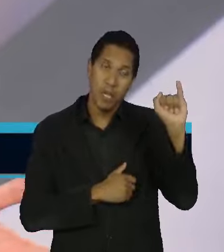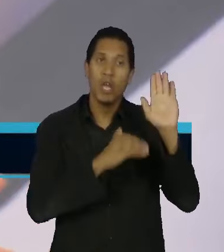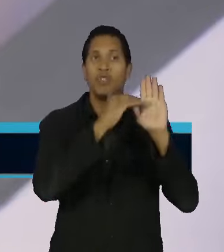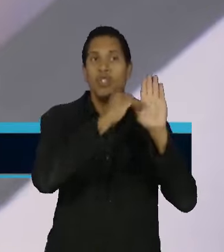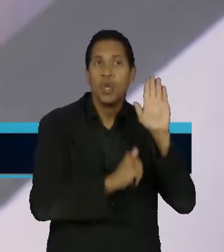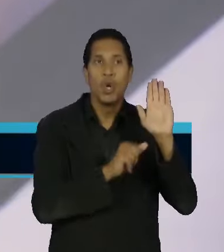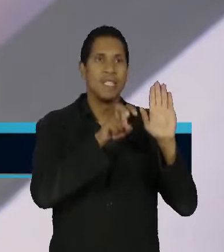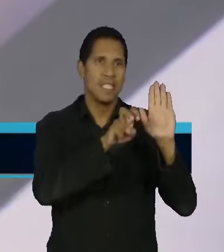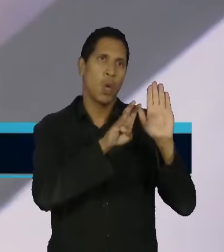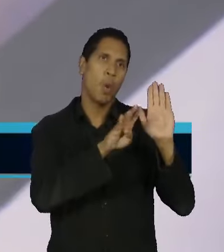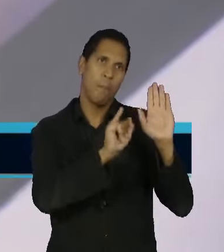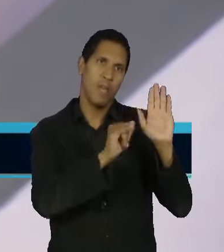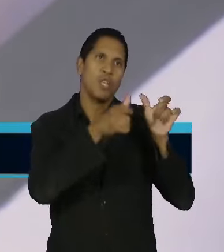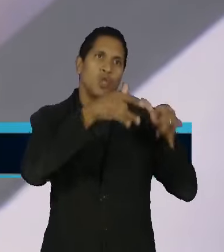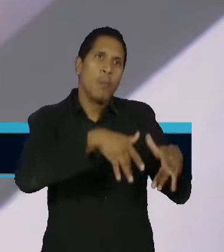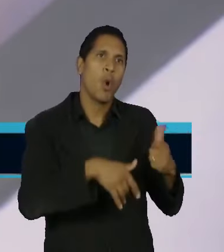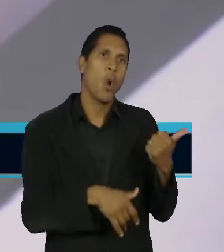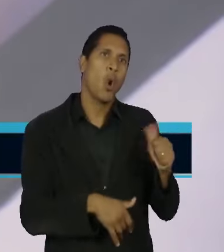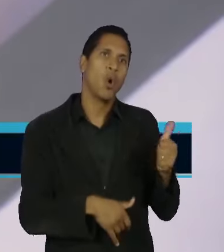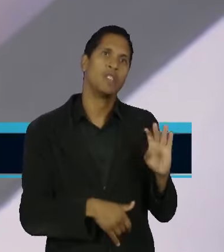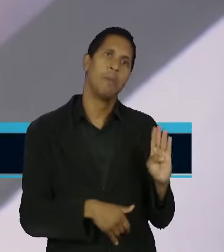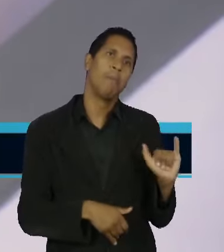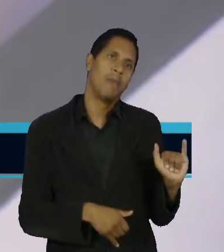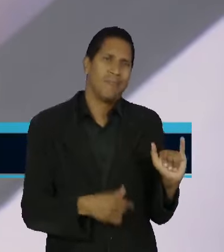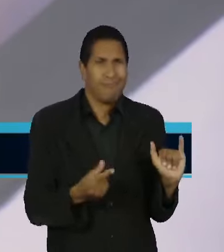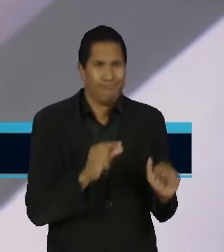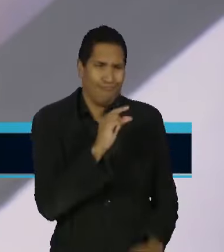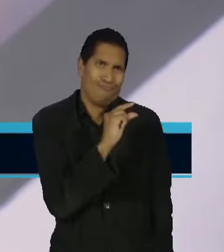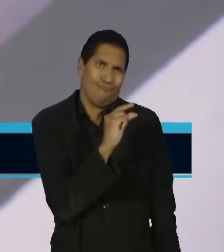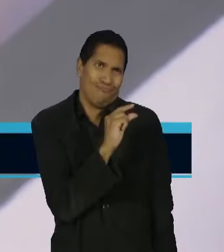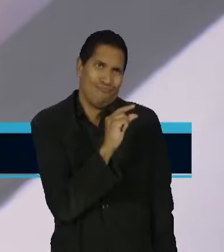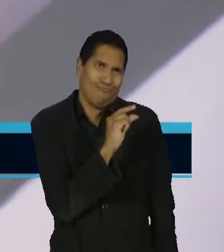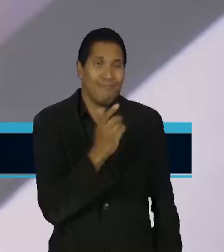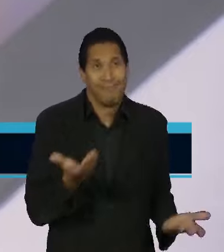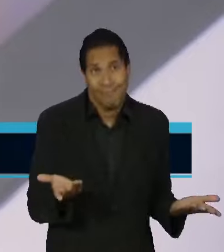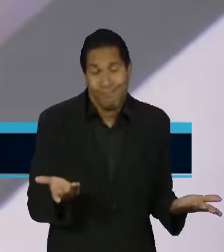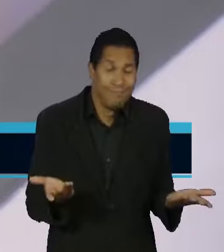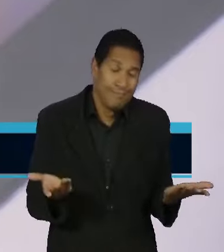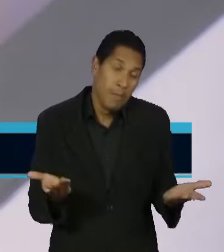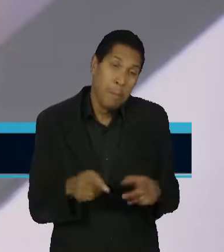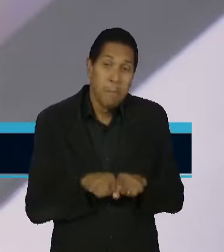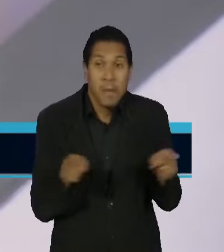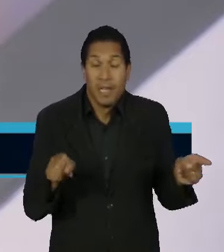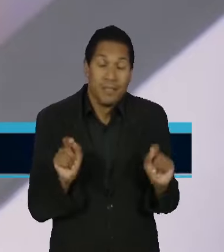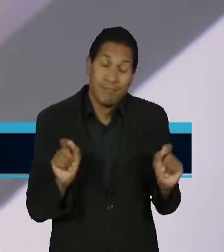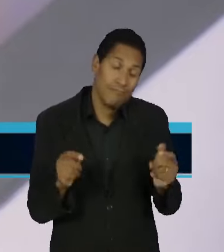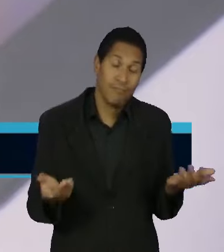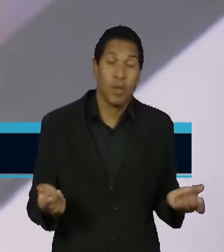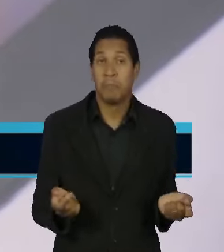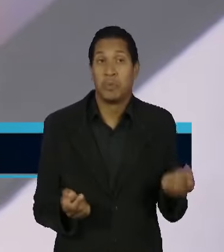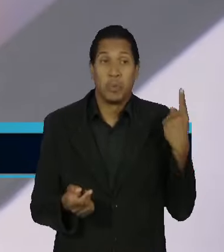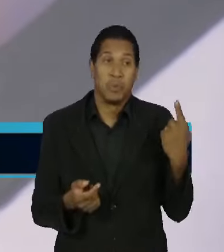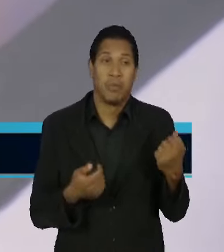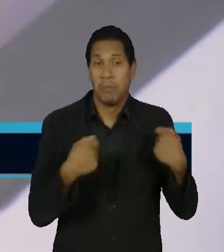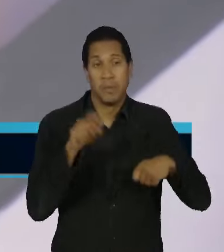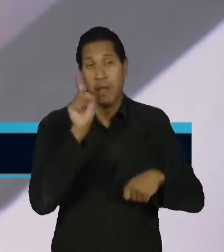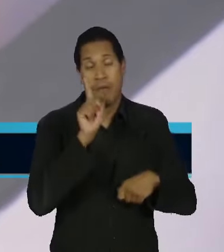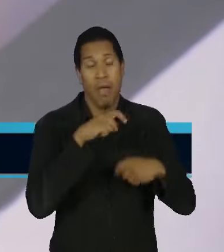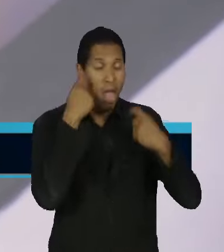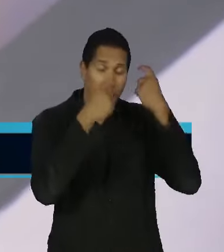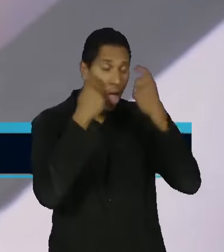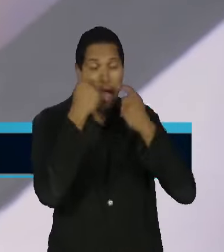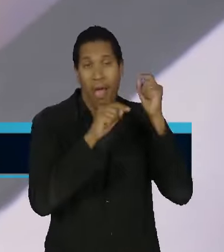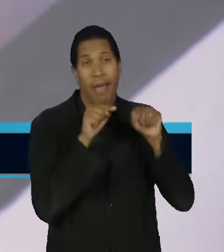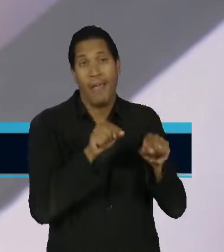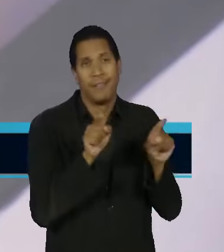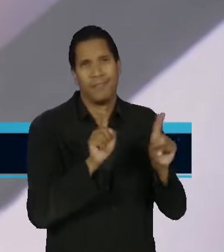um orçamento paraas comissões do Congresso é uma coisa absolutamente absurda não tem não tem nenhum nem na história